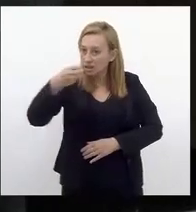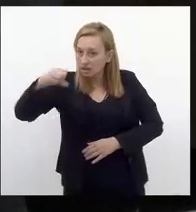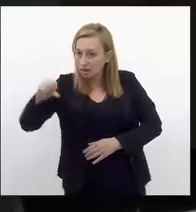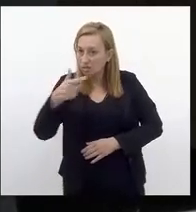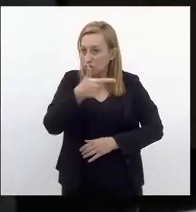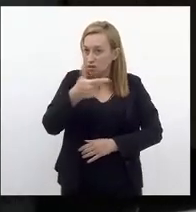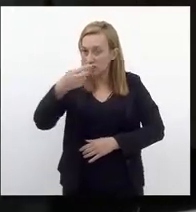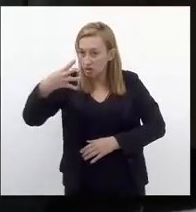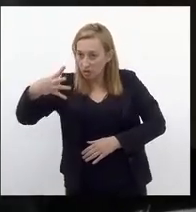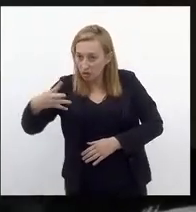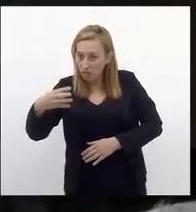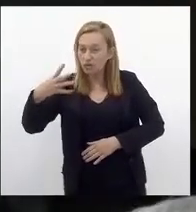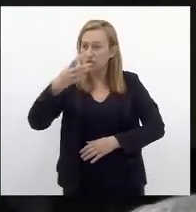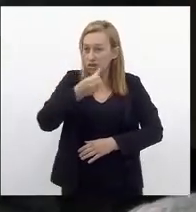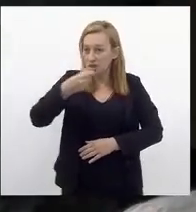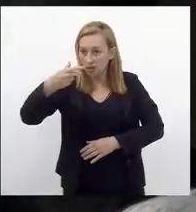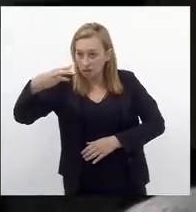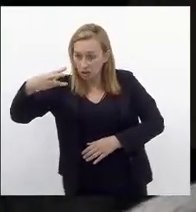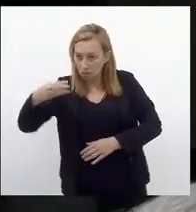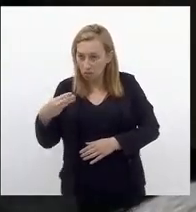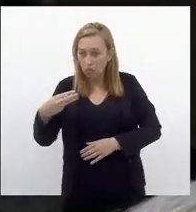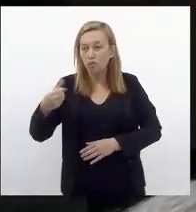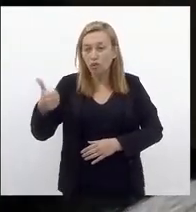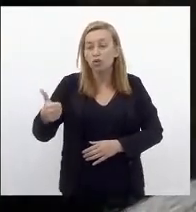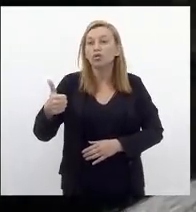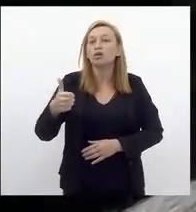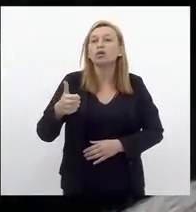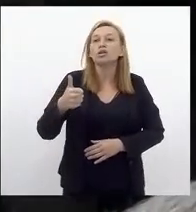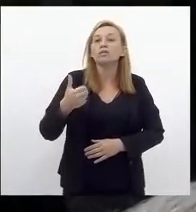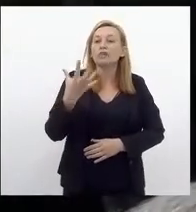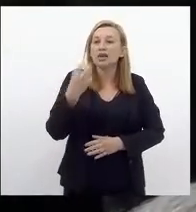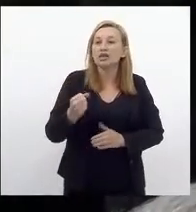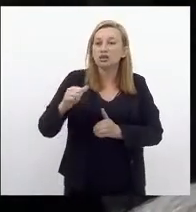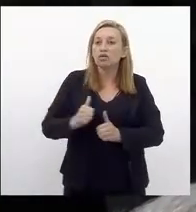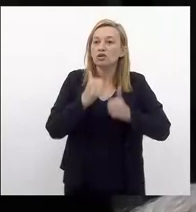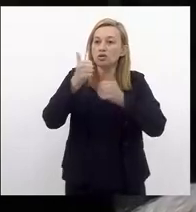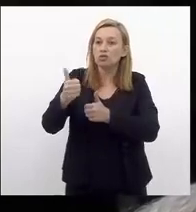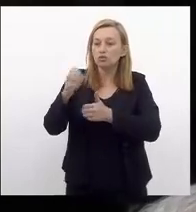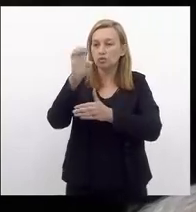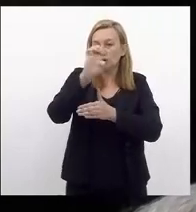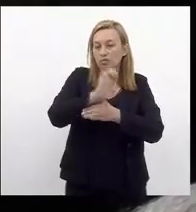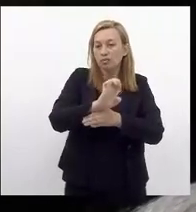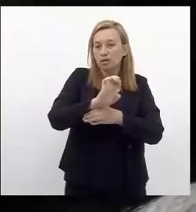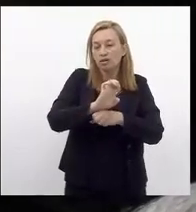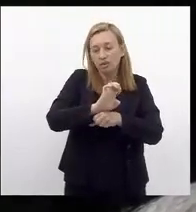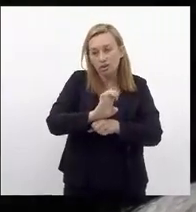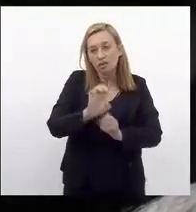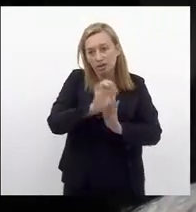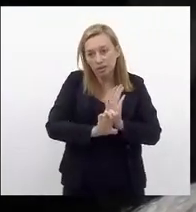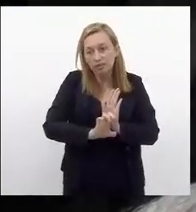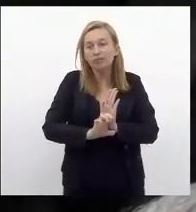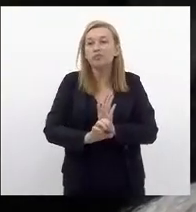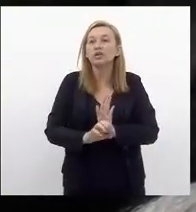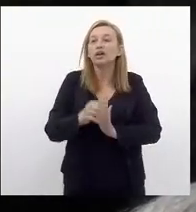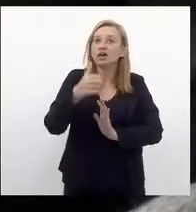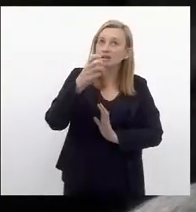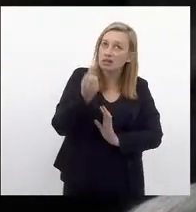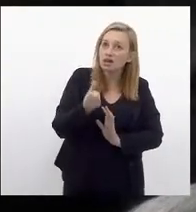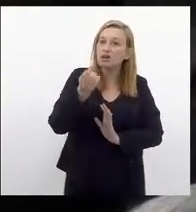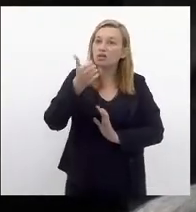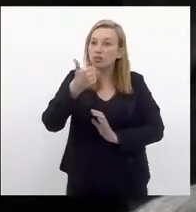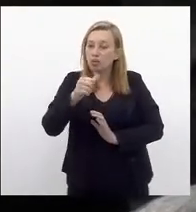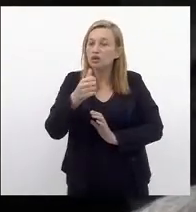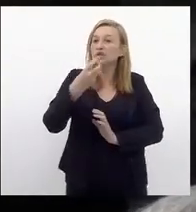219 231 favorável favorável com subemenda curte nativas emendas 31130